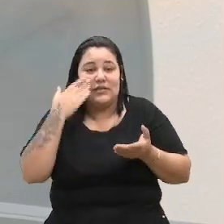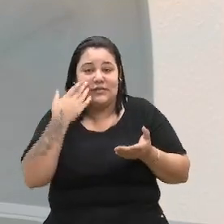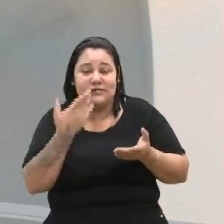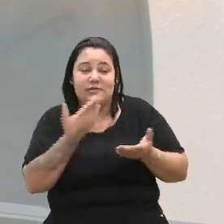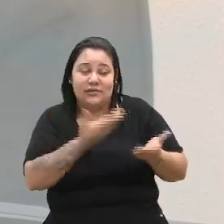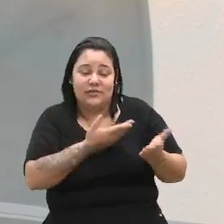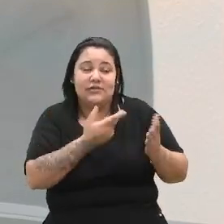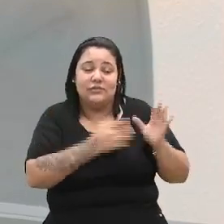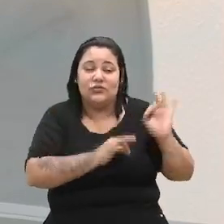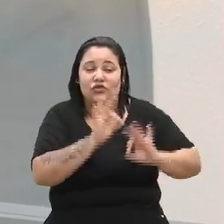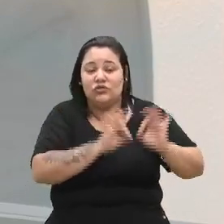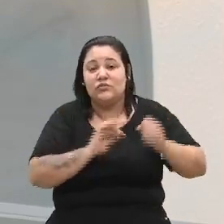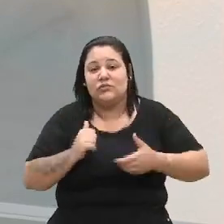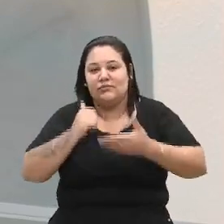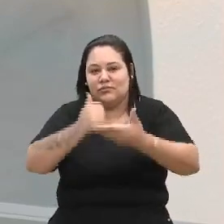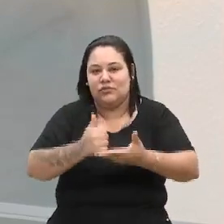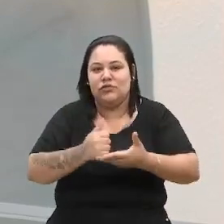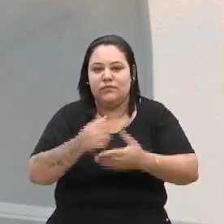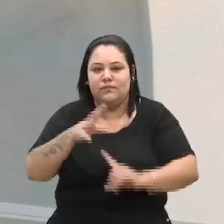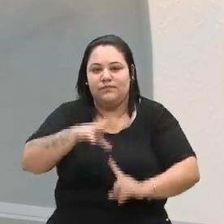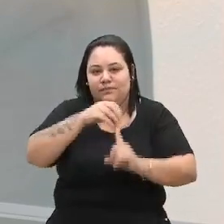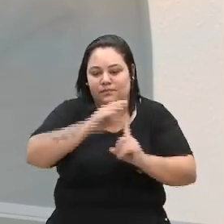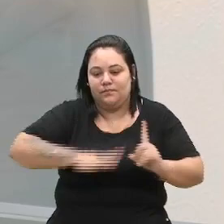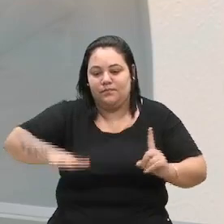isso, principalmente na área da educação.